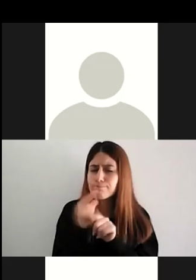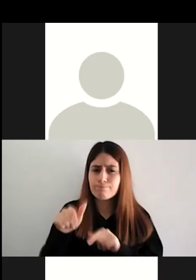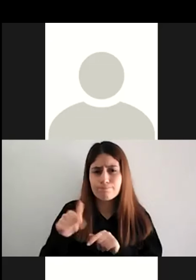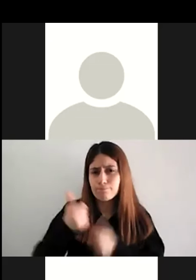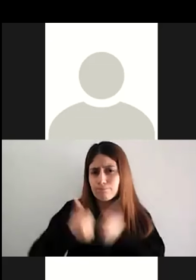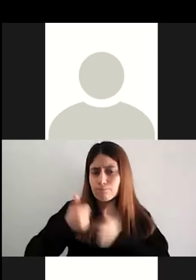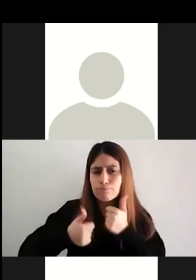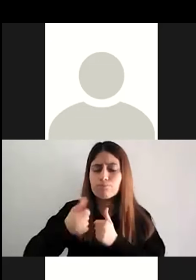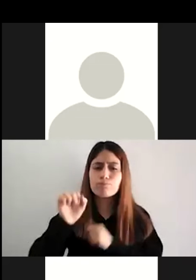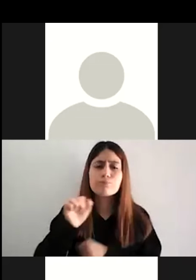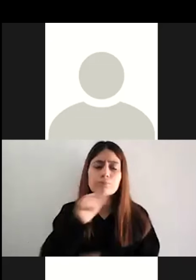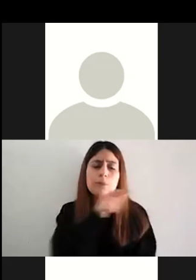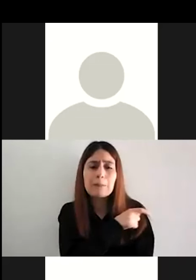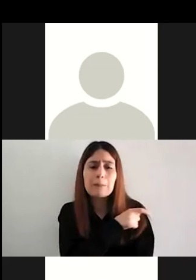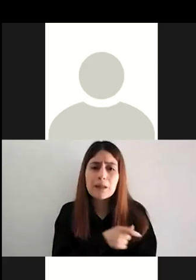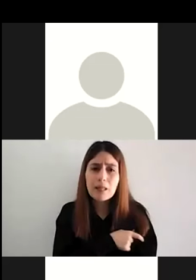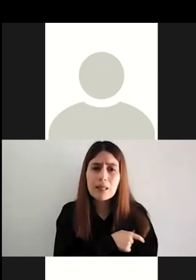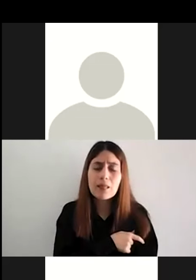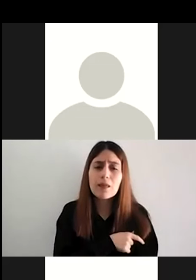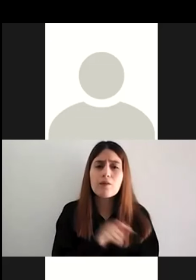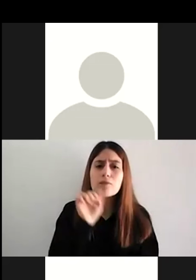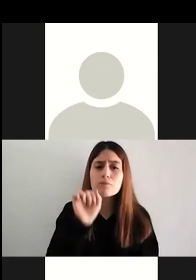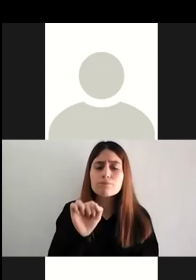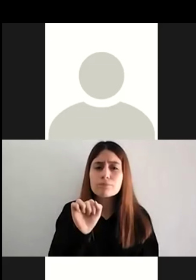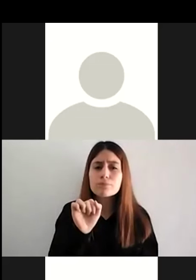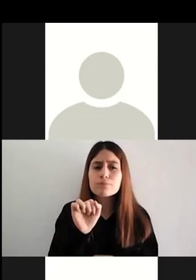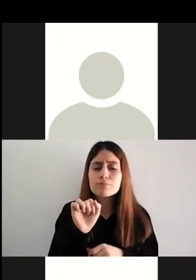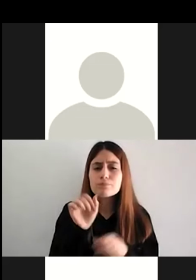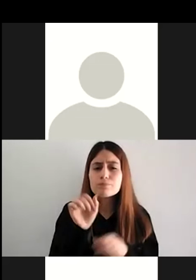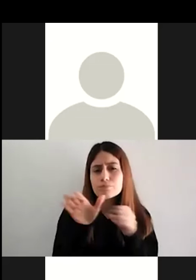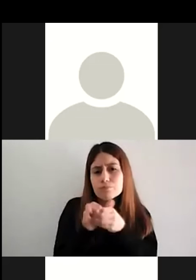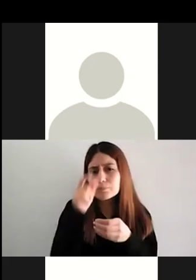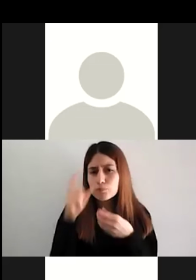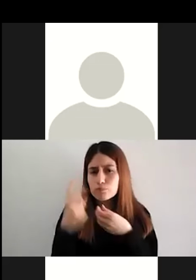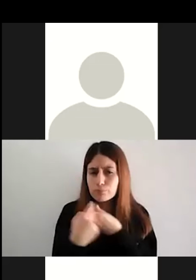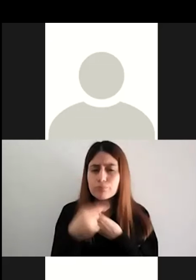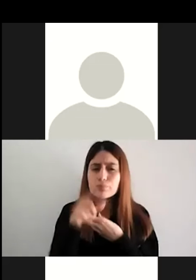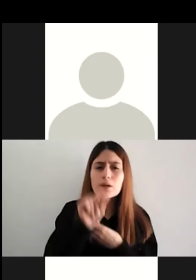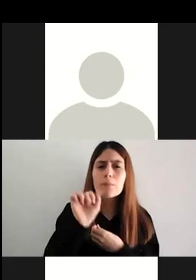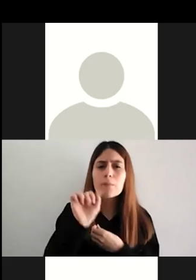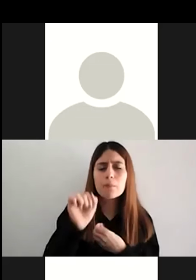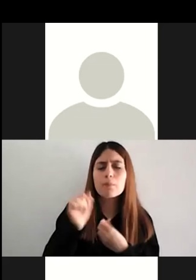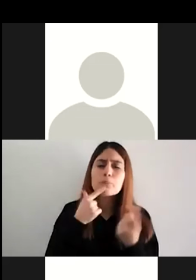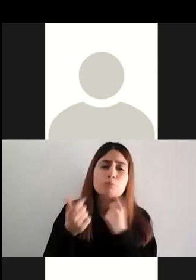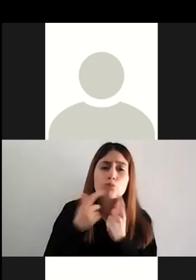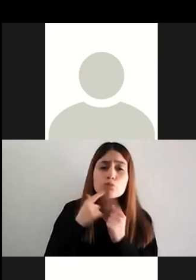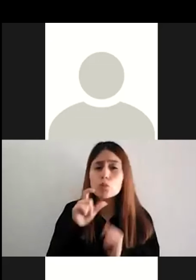através da sua representatividade no Board of Member States, quer através do esclarecimento de questões que possam surgir ou